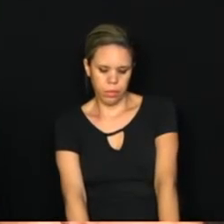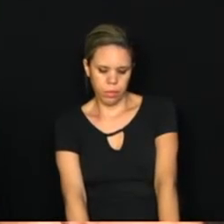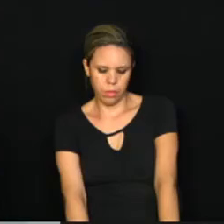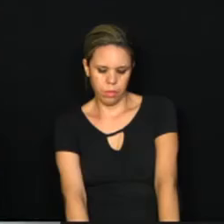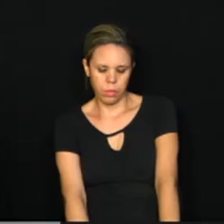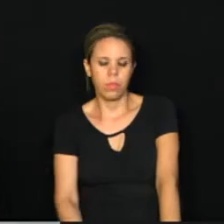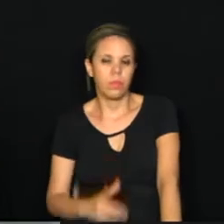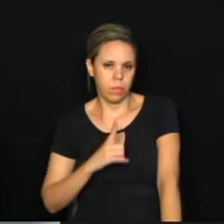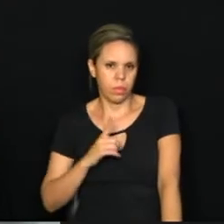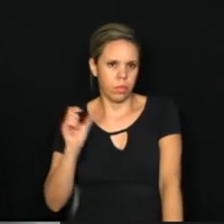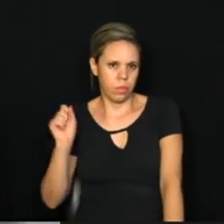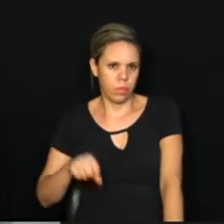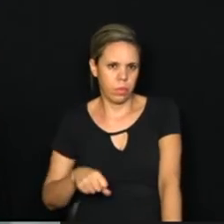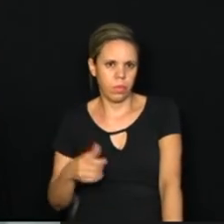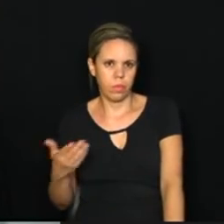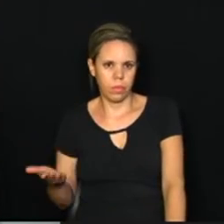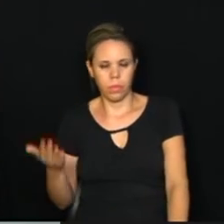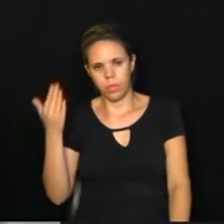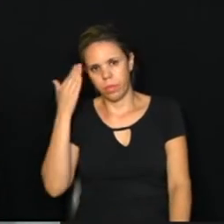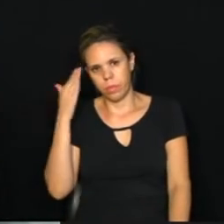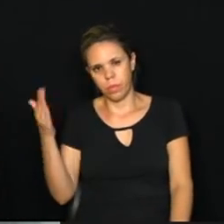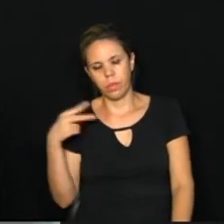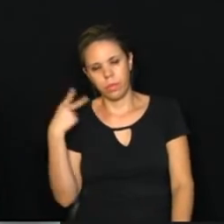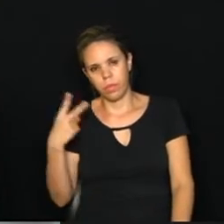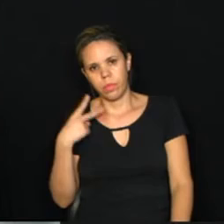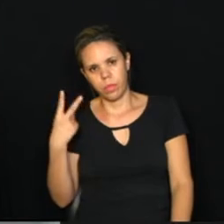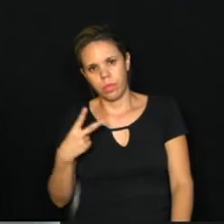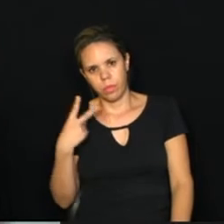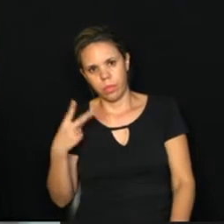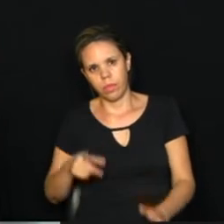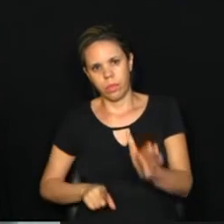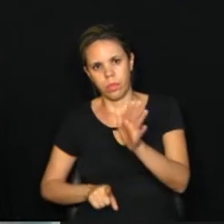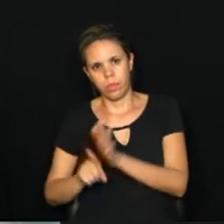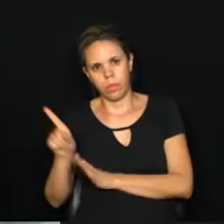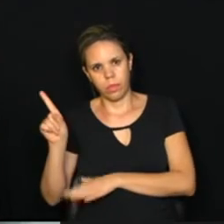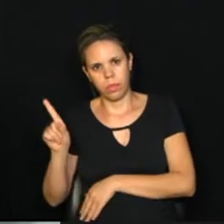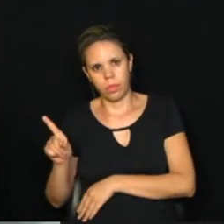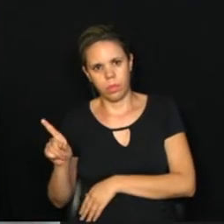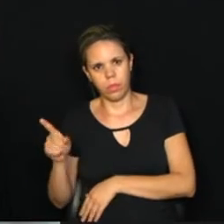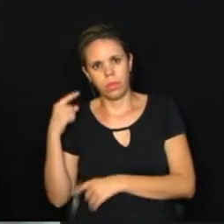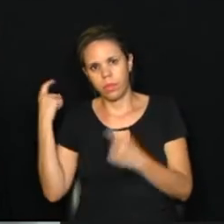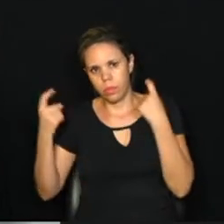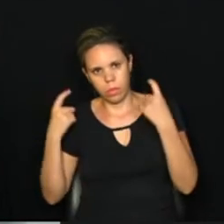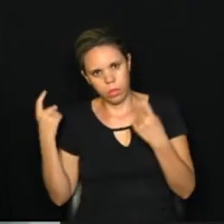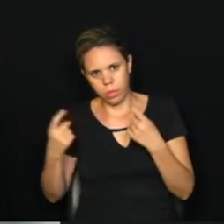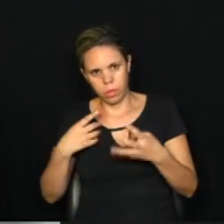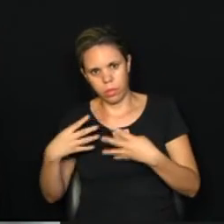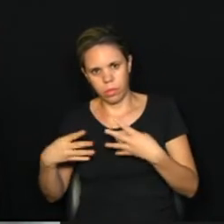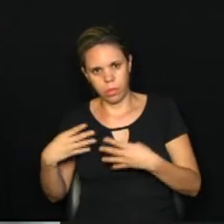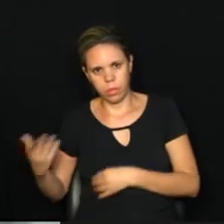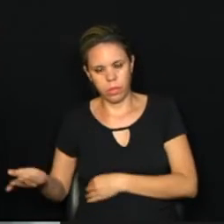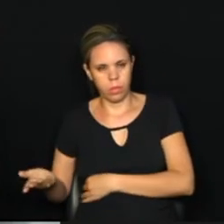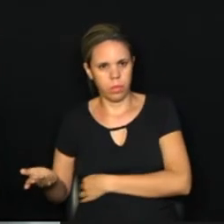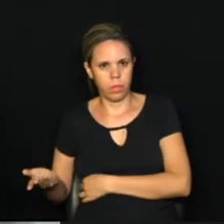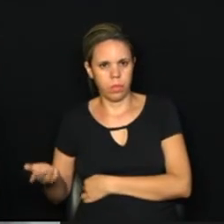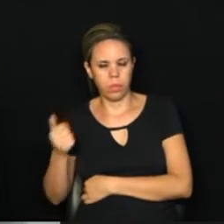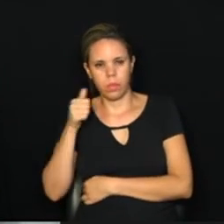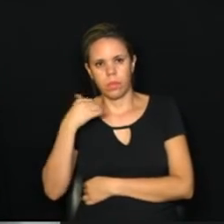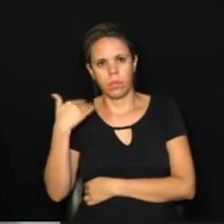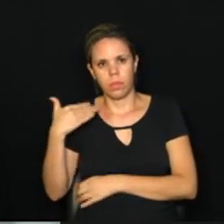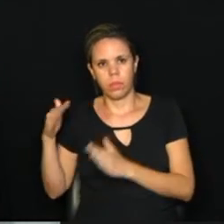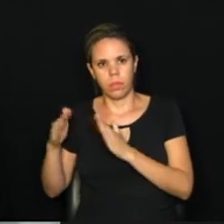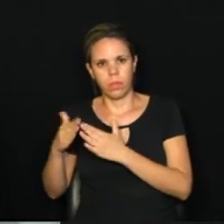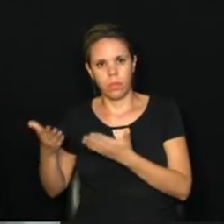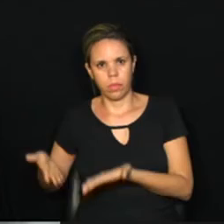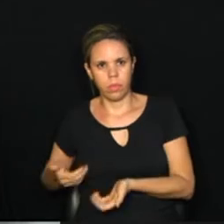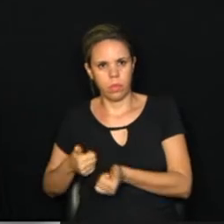Tem sim. Obrigado, vereadora, pela pergunta. Sei da sua preocupação com o Barão Geraldo, a senhora mora aqui